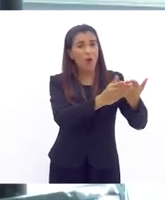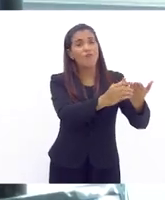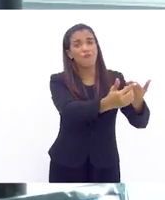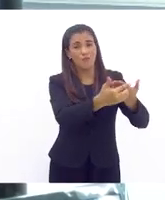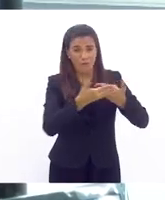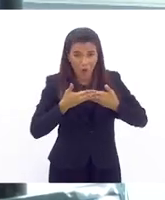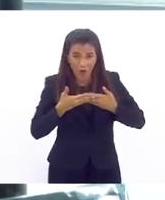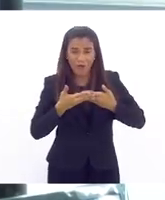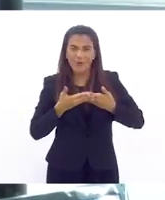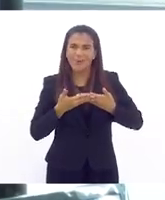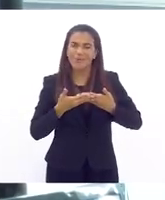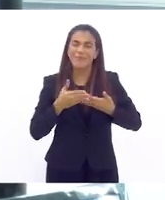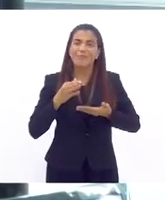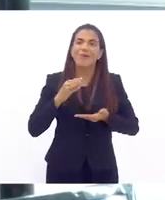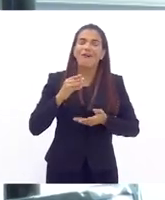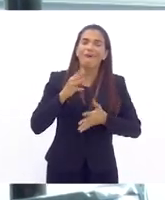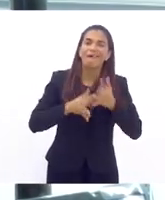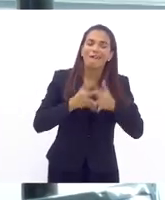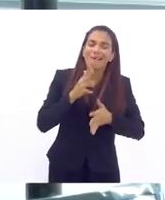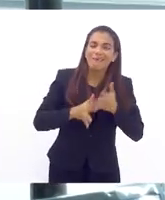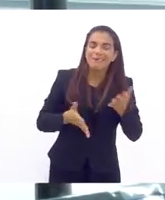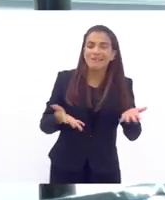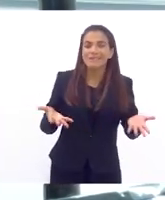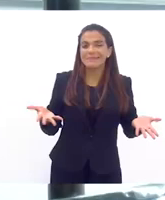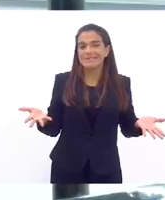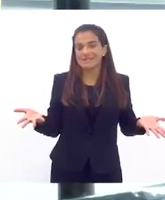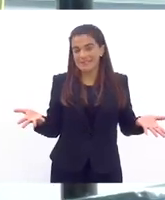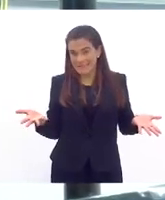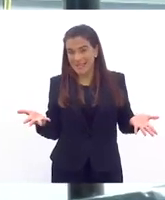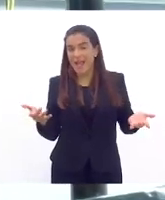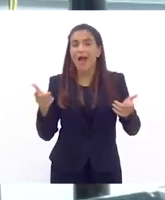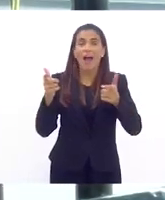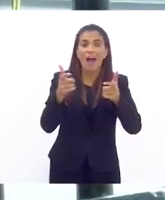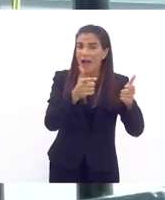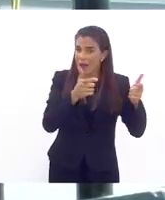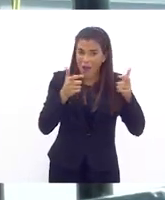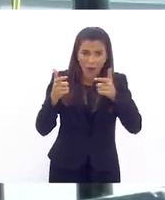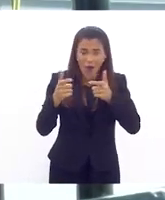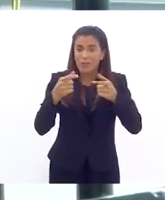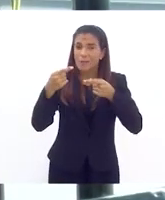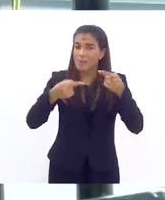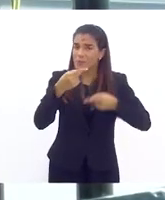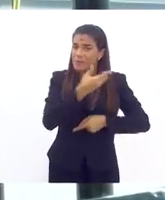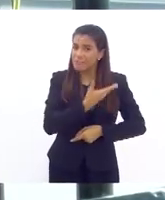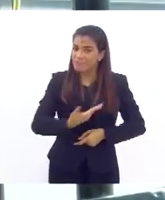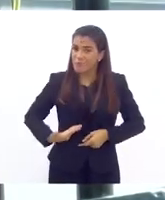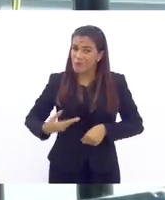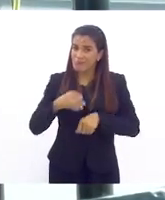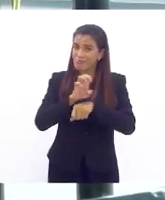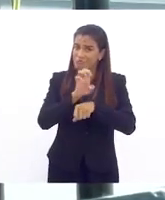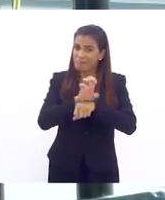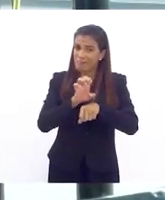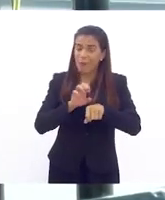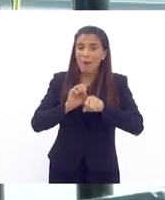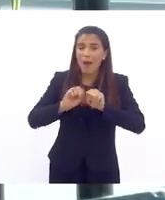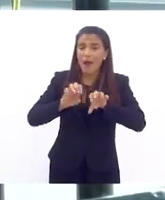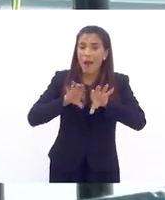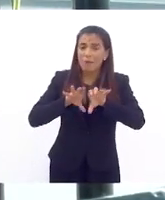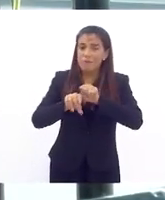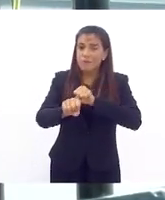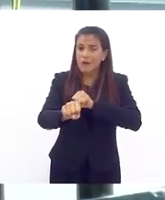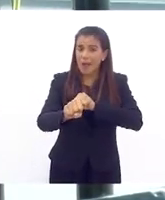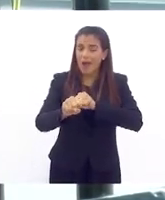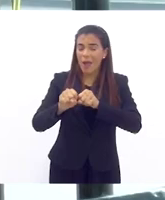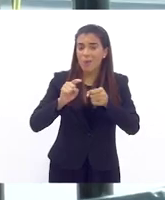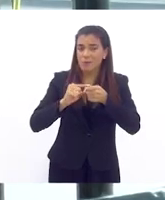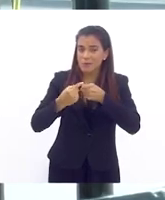e voltou por inconsistência talvez no projeto Mas aonde nós temos política pública do Estado para capacitar os municípios Fluminense